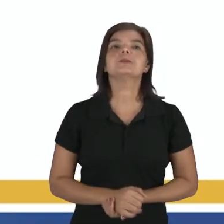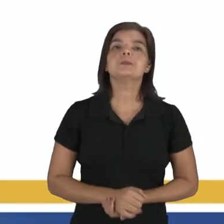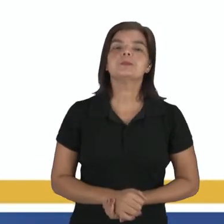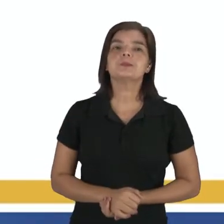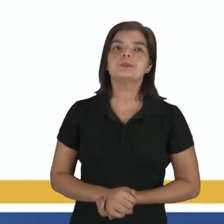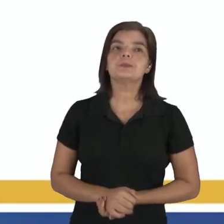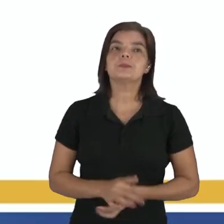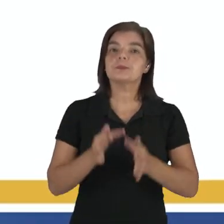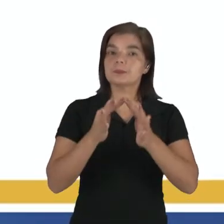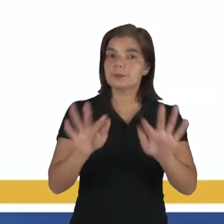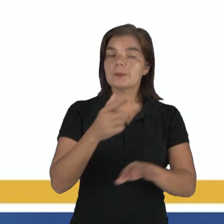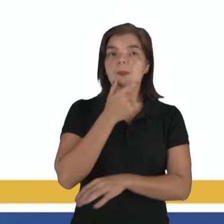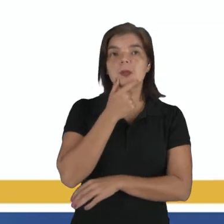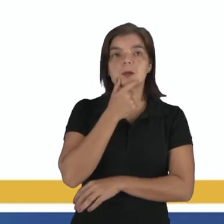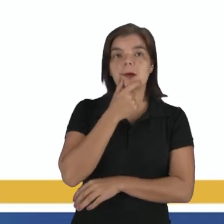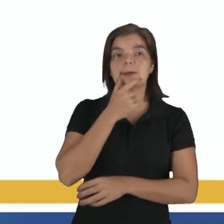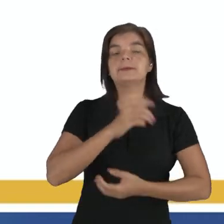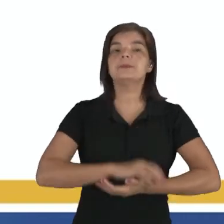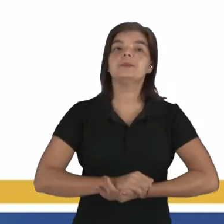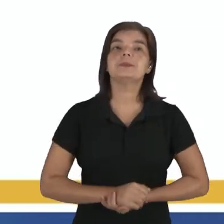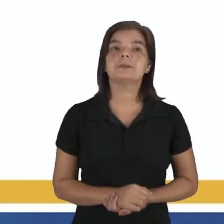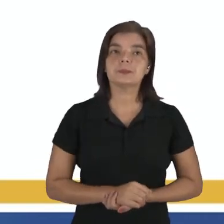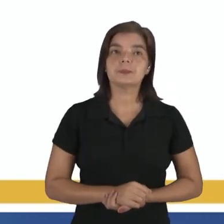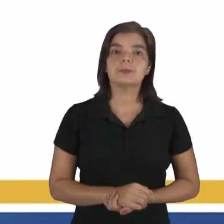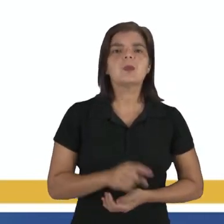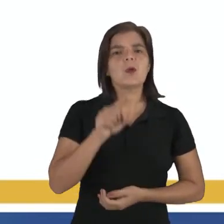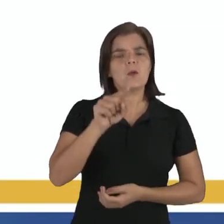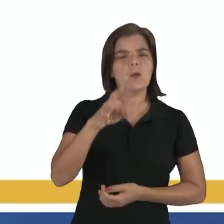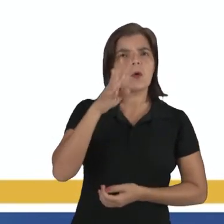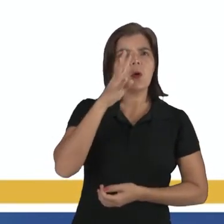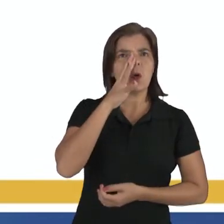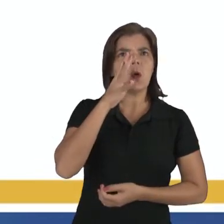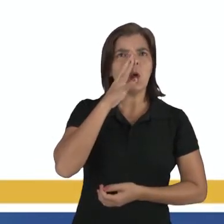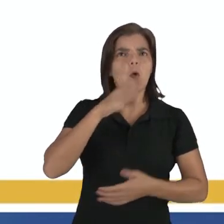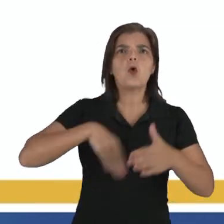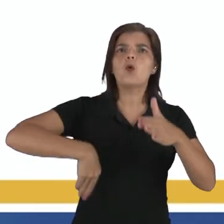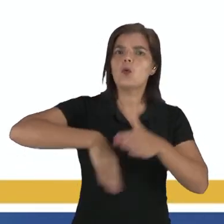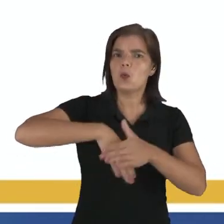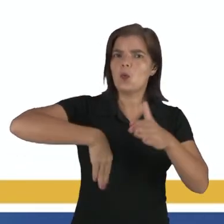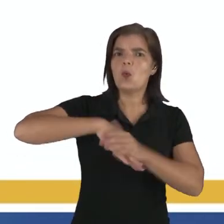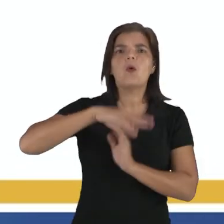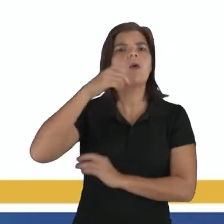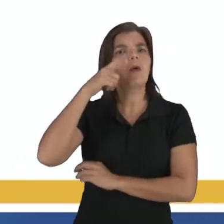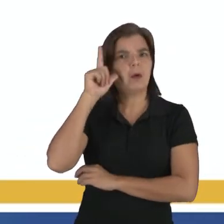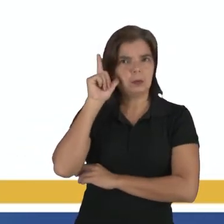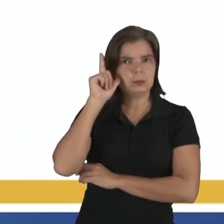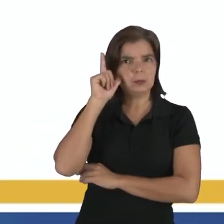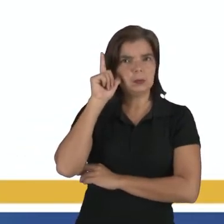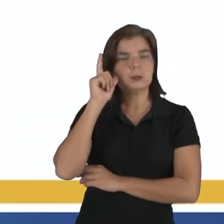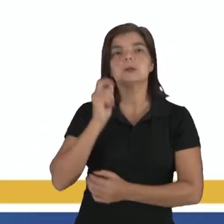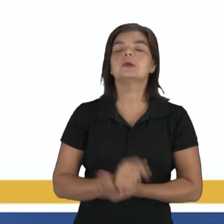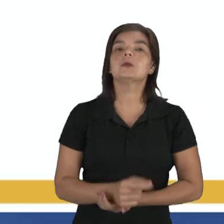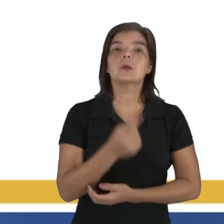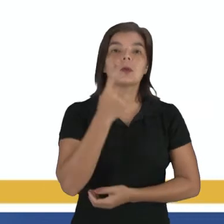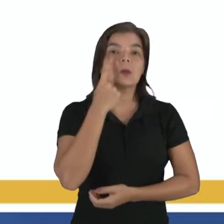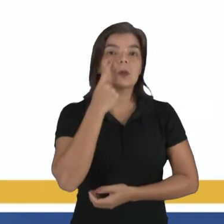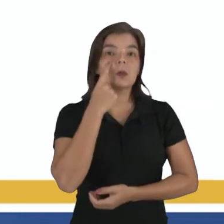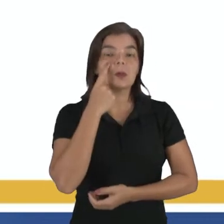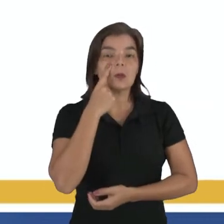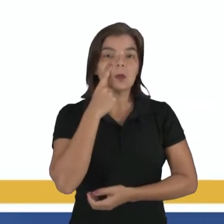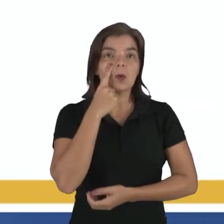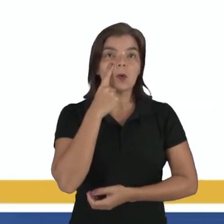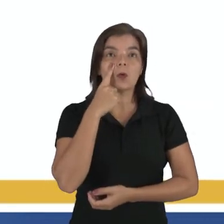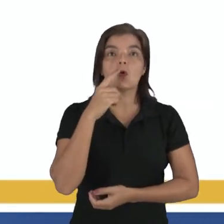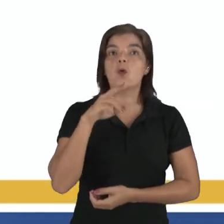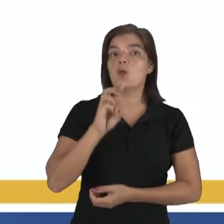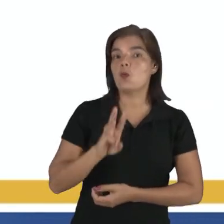you watch the soccer game yesterday? Você assistiu o jogo de futebol ontem? Observem que na pergunta eu